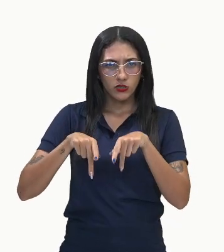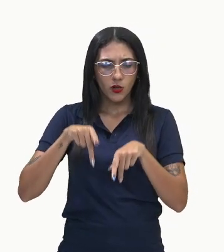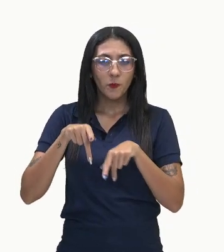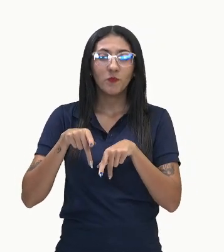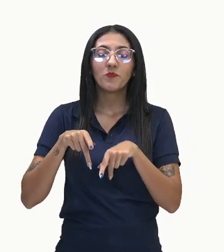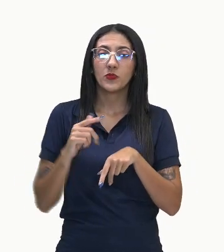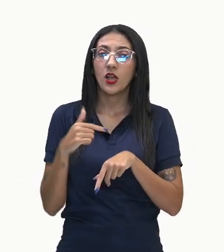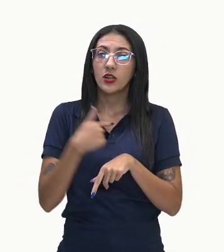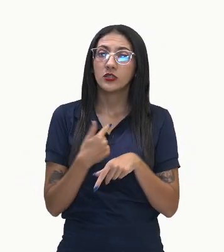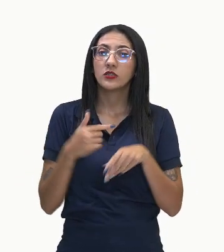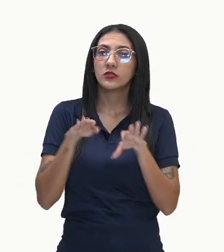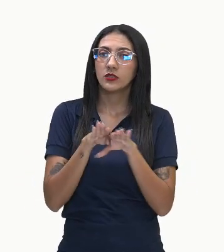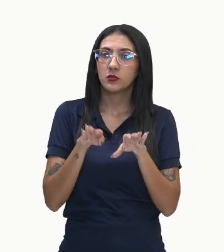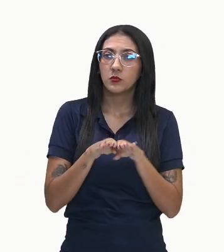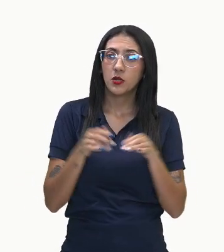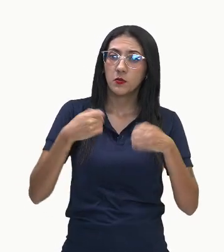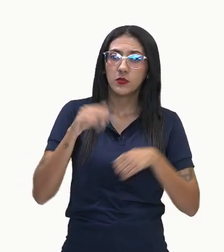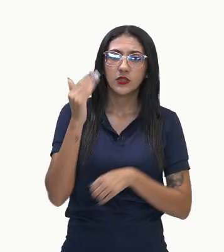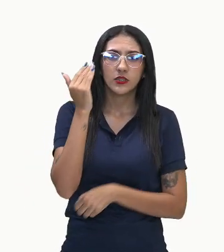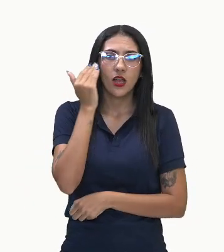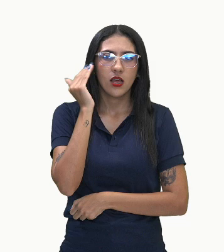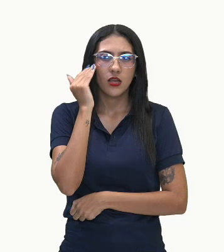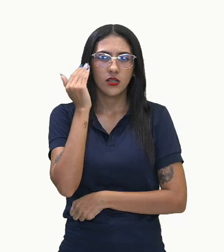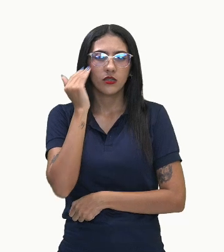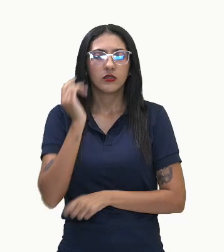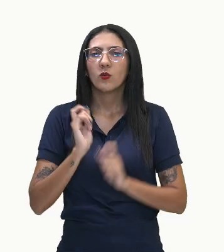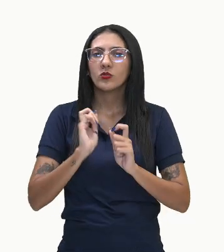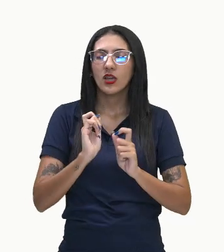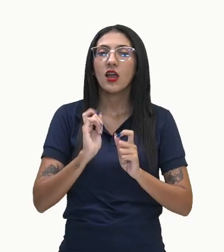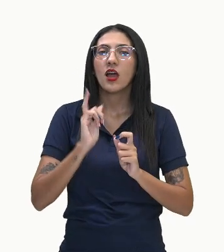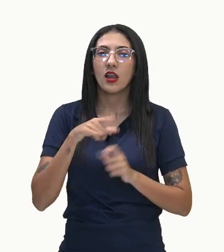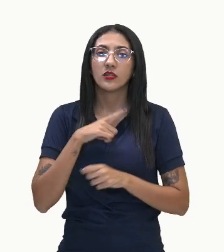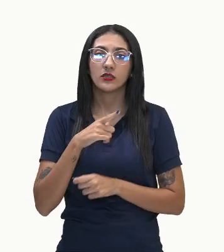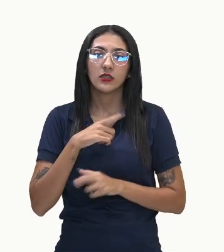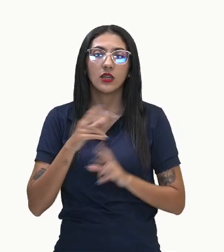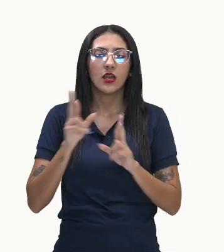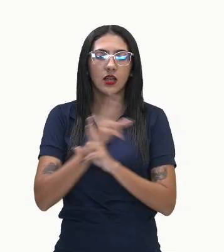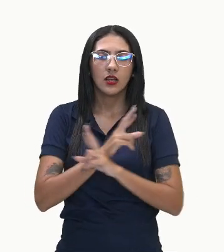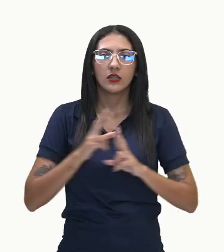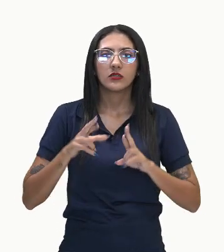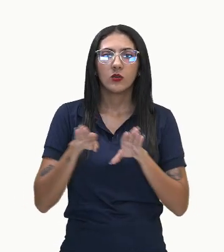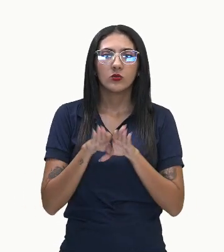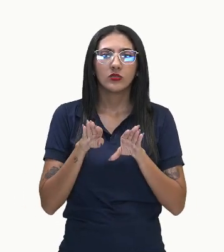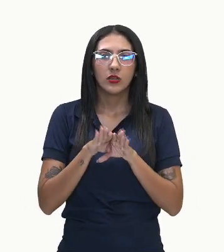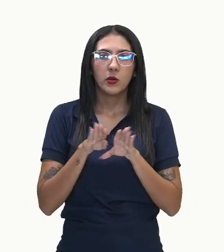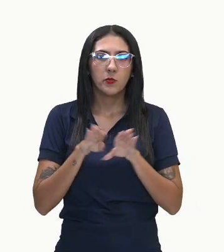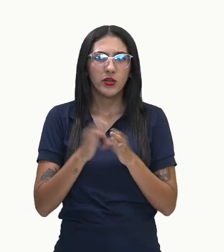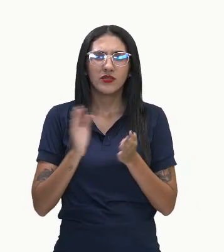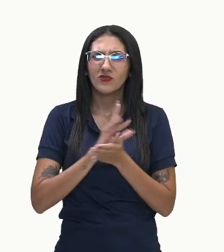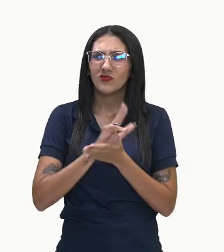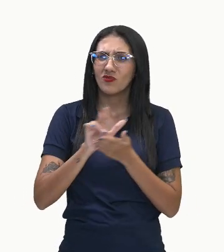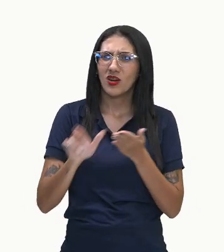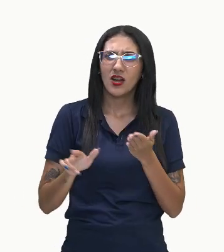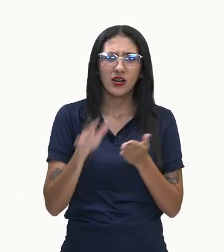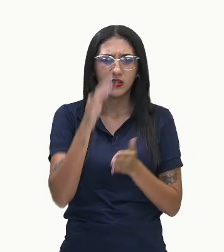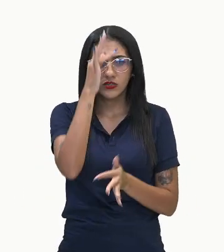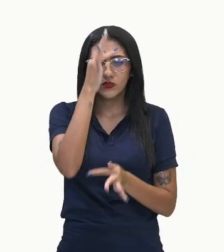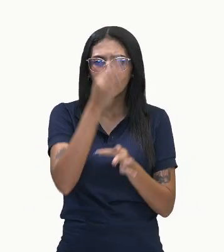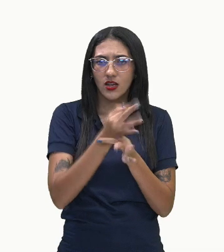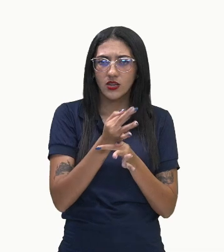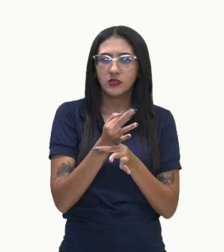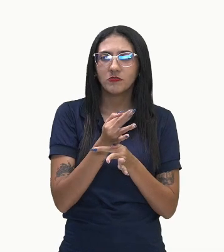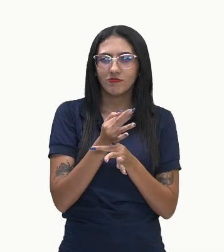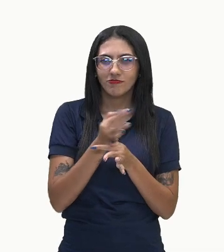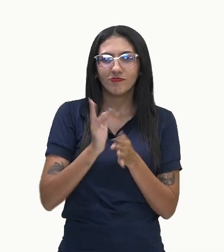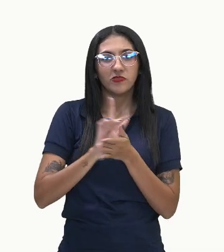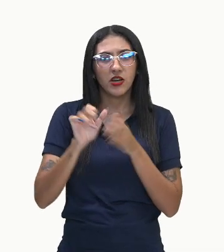nós também devemos entender que é parte também da história das crenças, dos sistemas